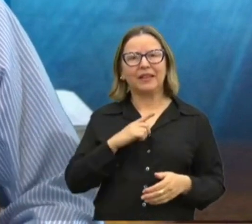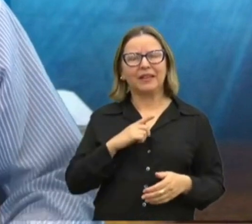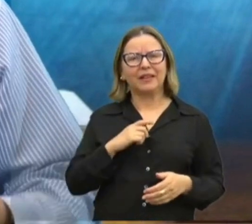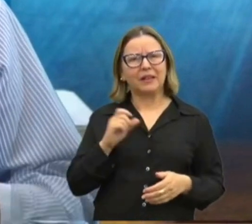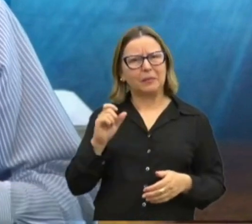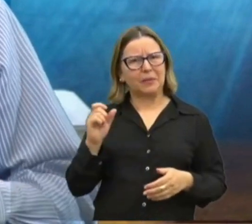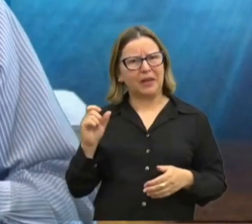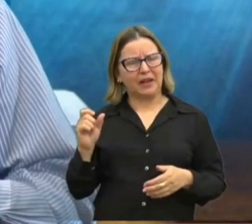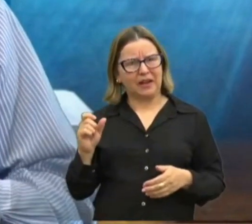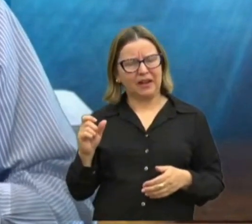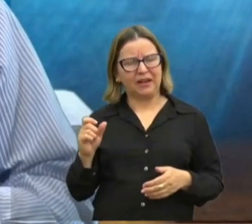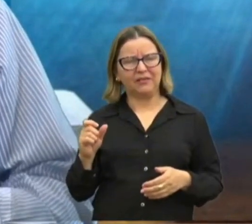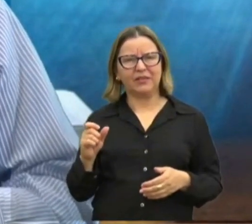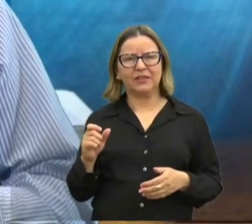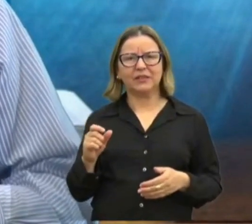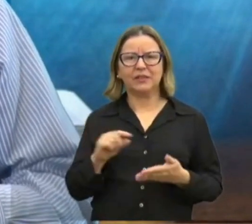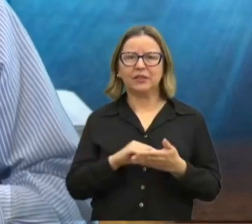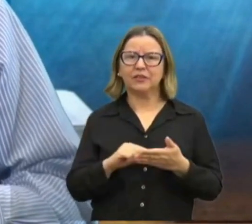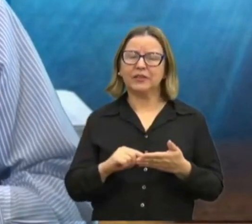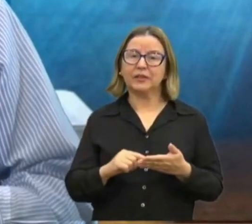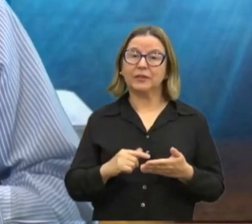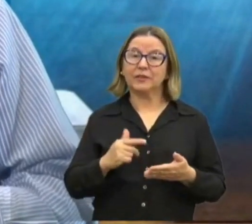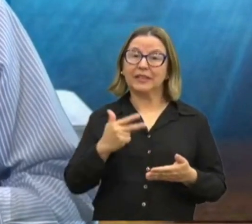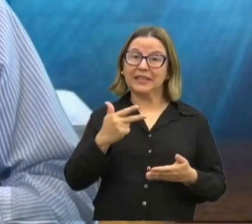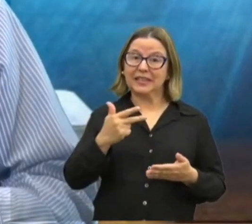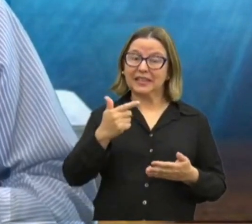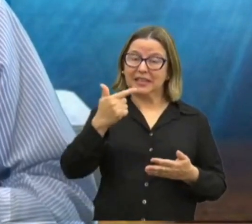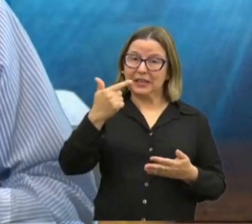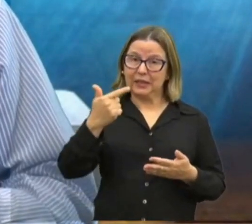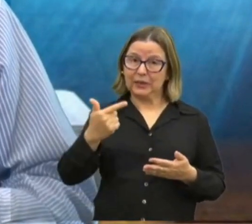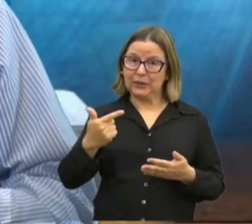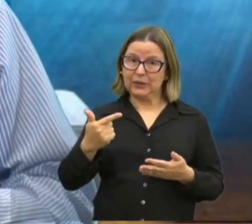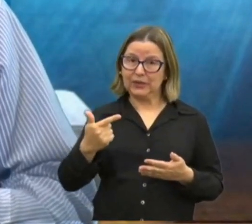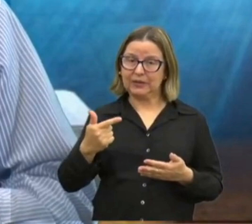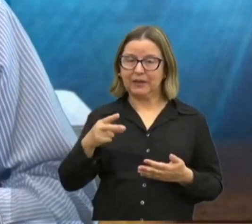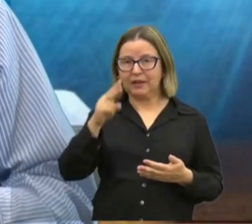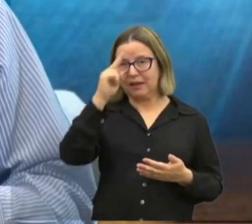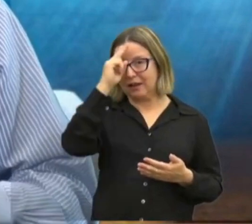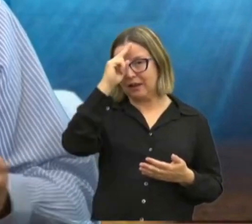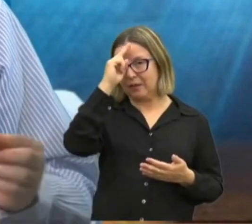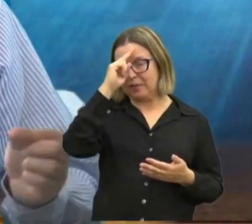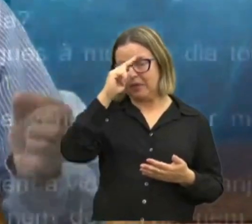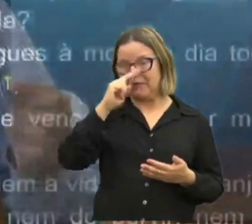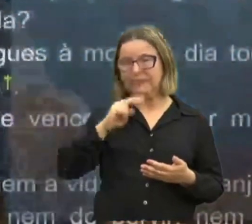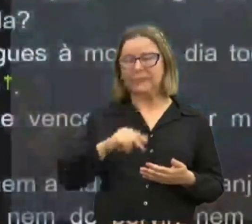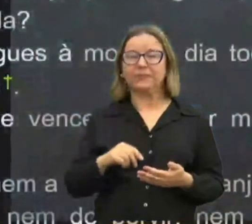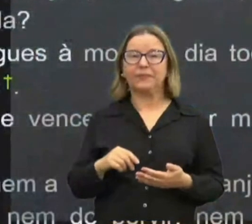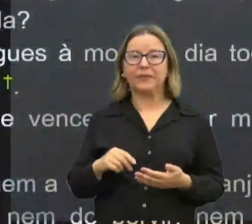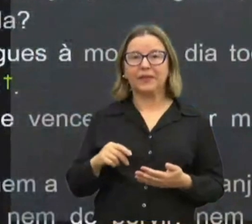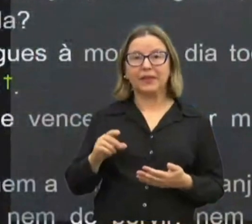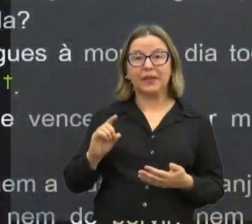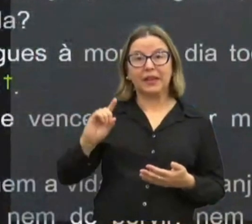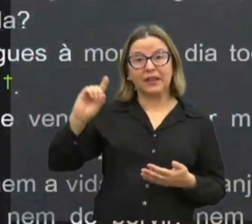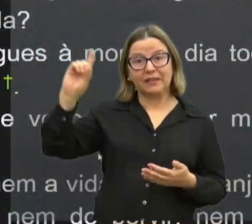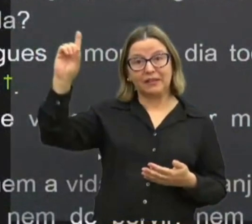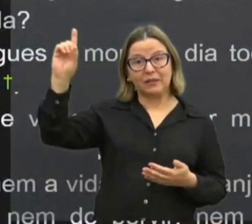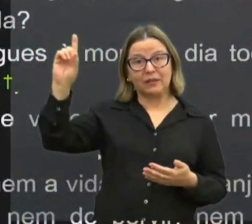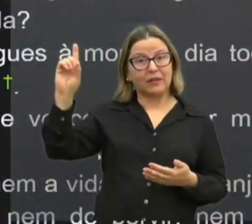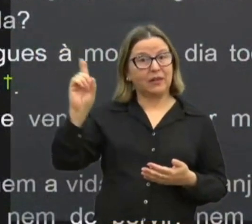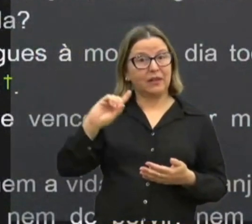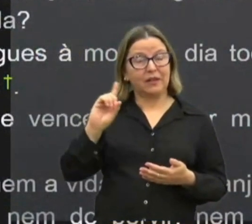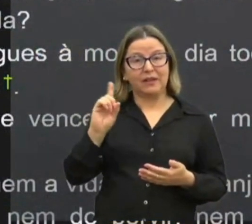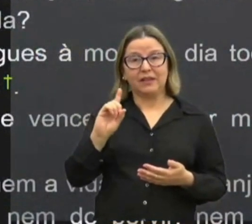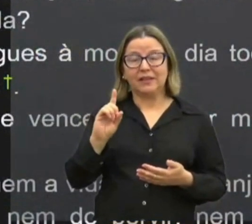analisar no versículo 32. Então, rememorando, o 32 diz, aquele que não poupou o seu próprio